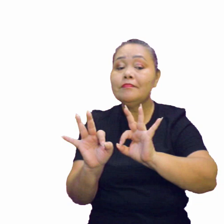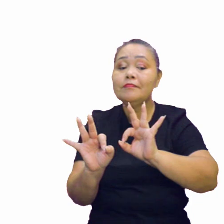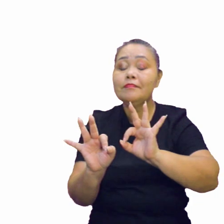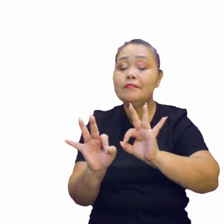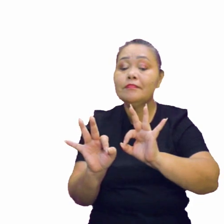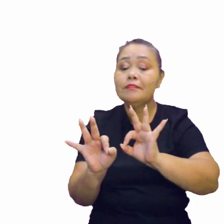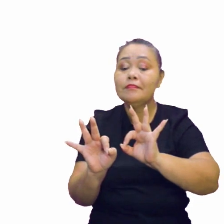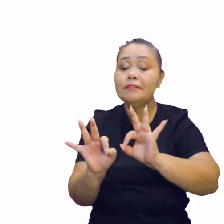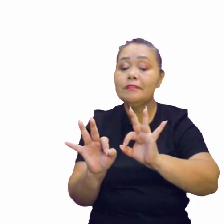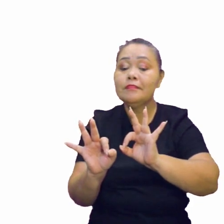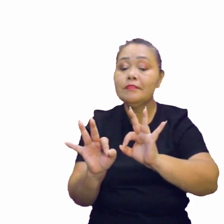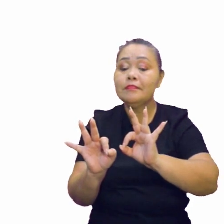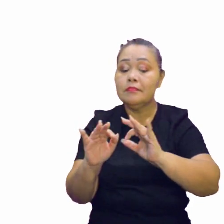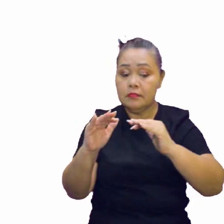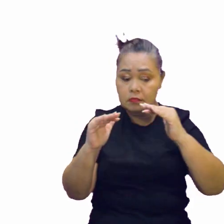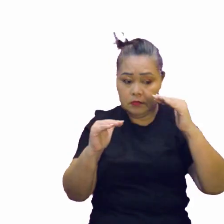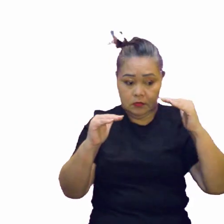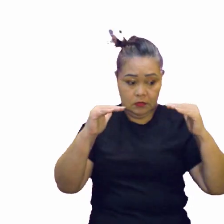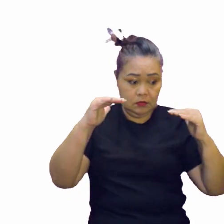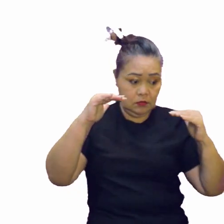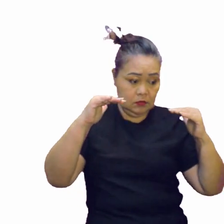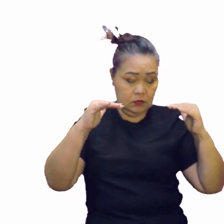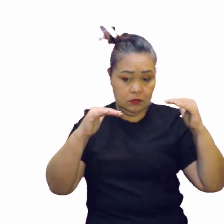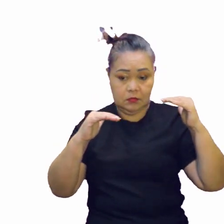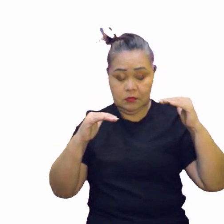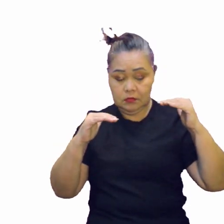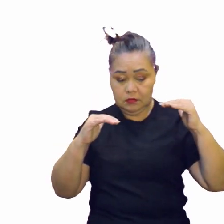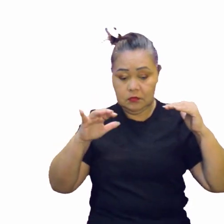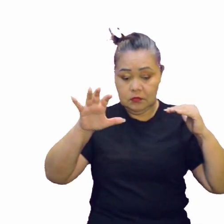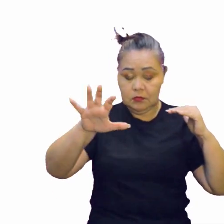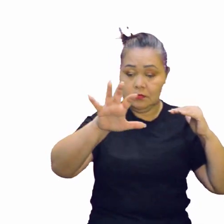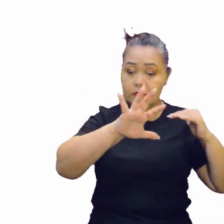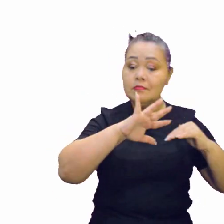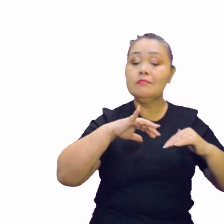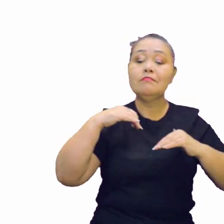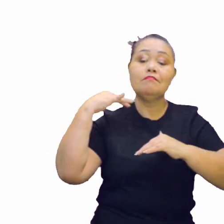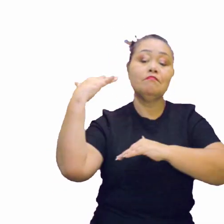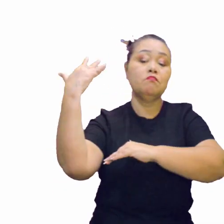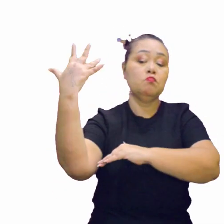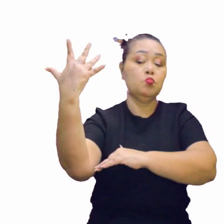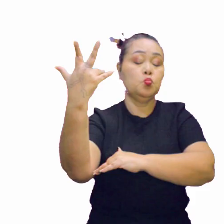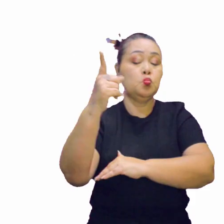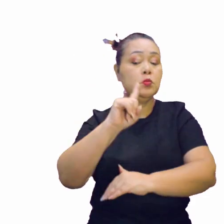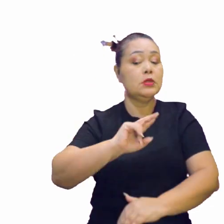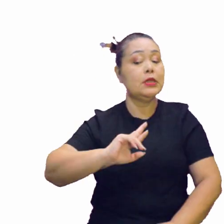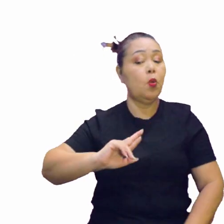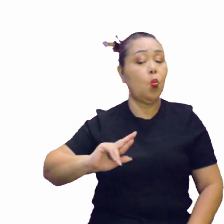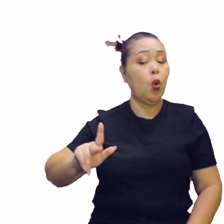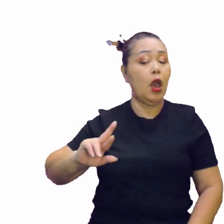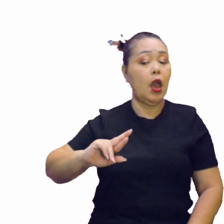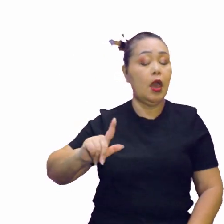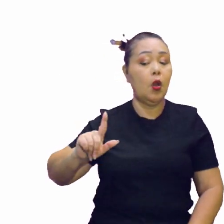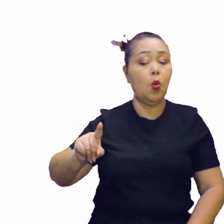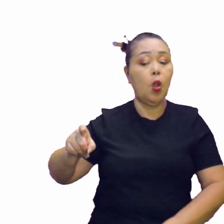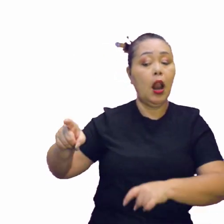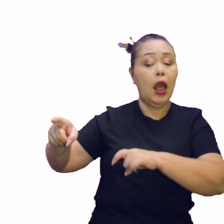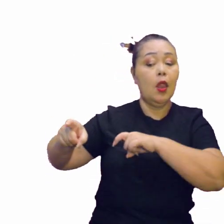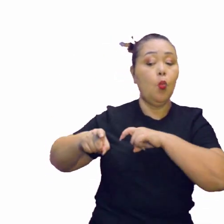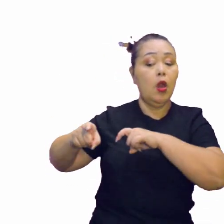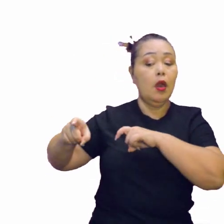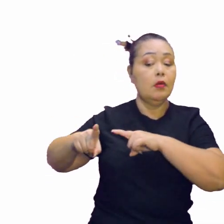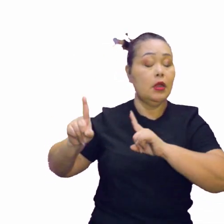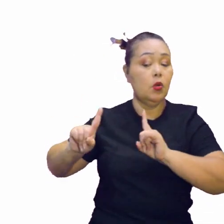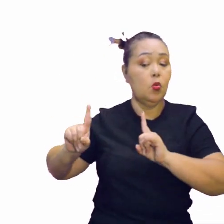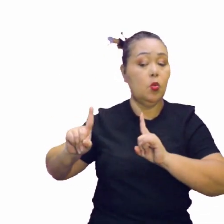desse equilíbrio do ambiente florestal. Não é um ambiente agrícola. Nós não